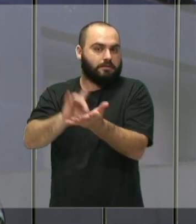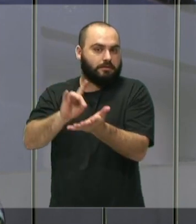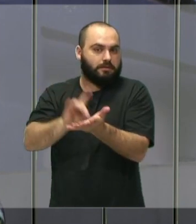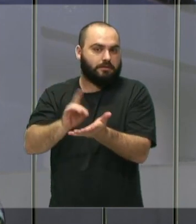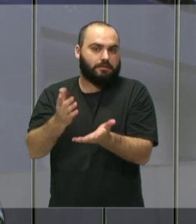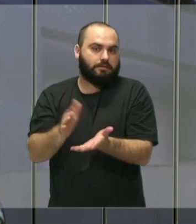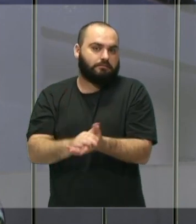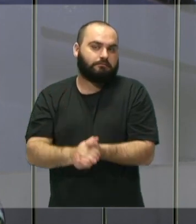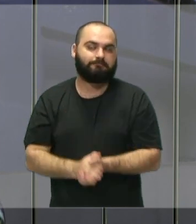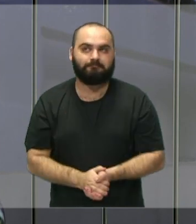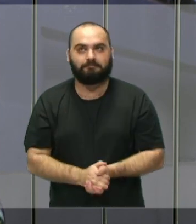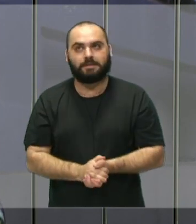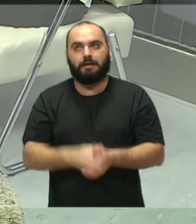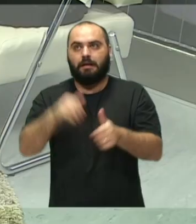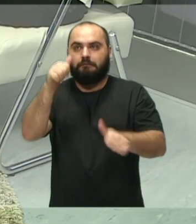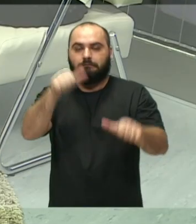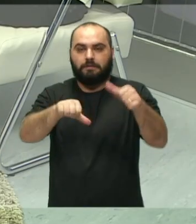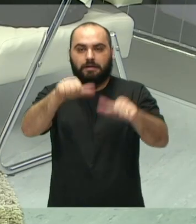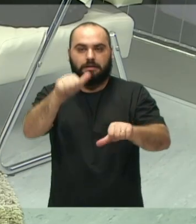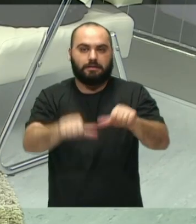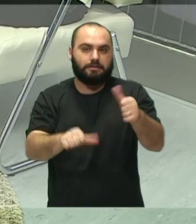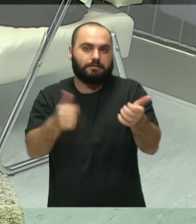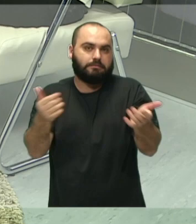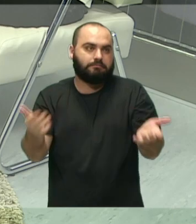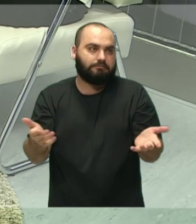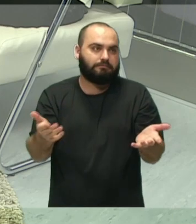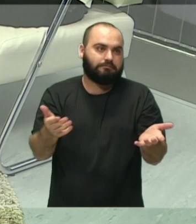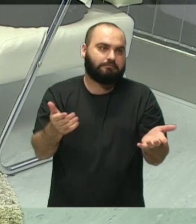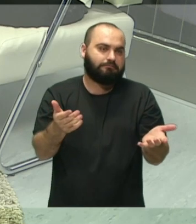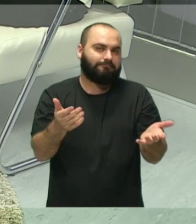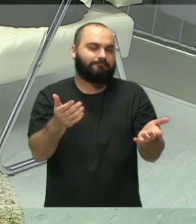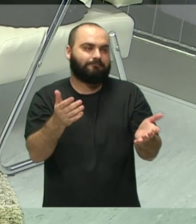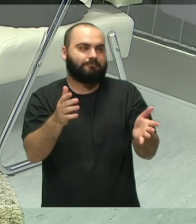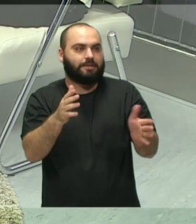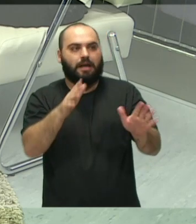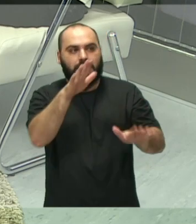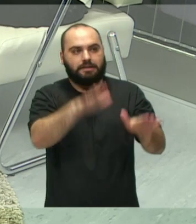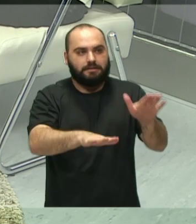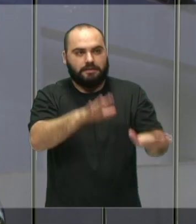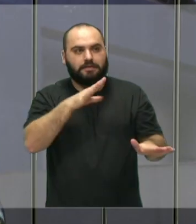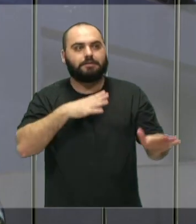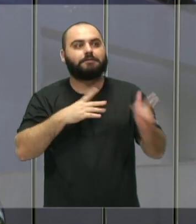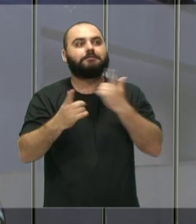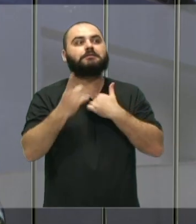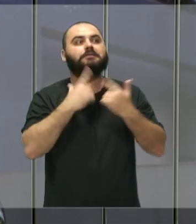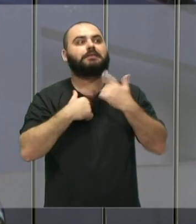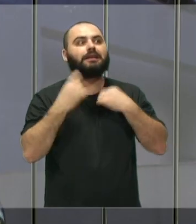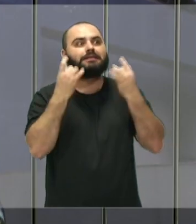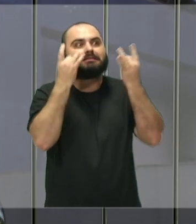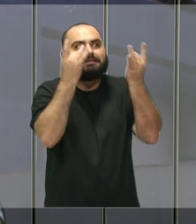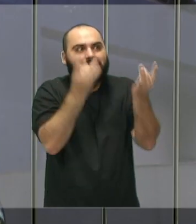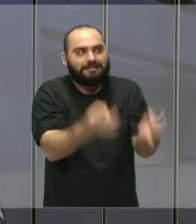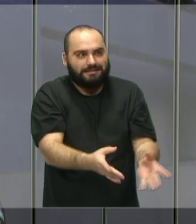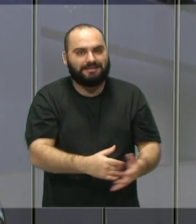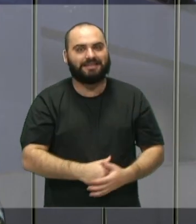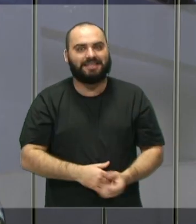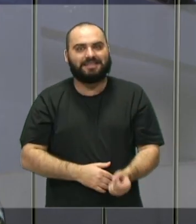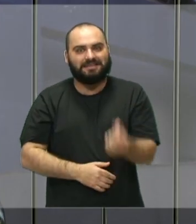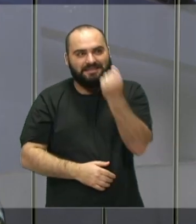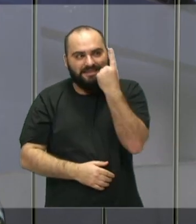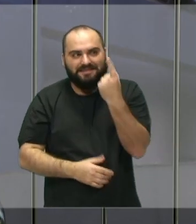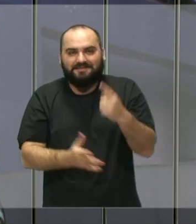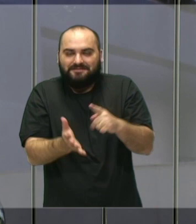Como é que eu vou te dizer como eu avalio? Dia sim, dia não, eu ainda sinto vontade de desistir. Estranho, né, falar